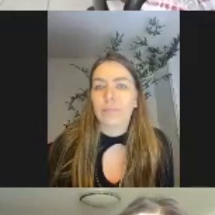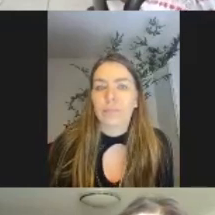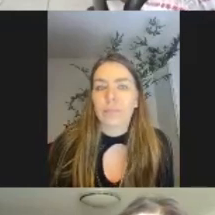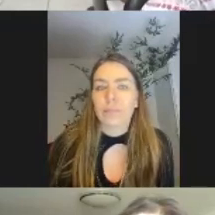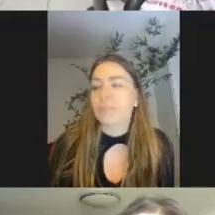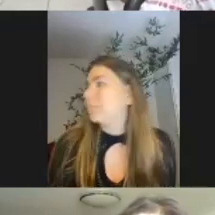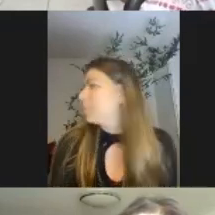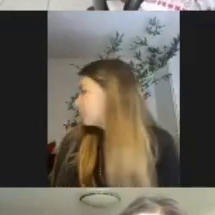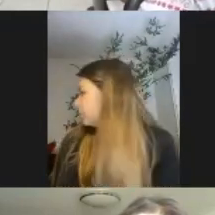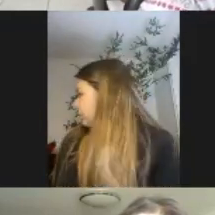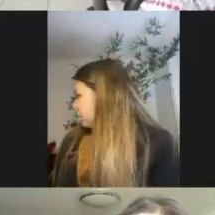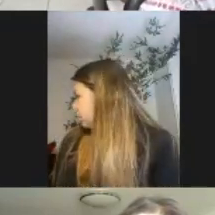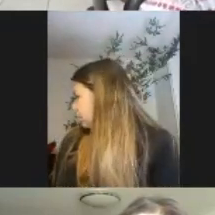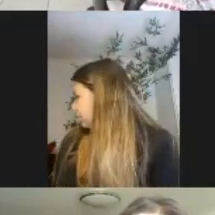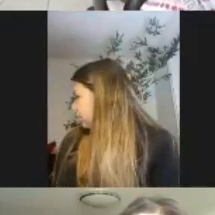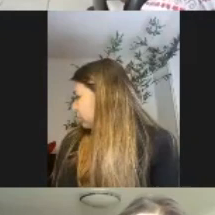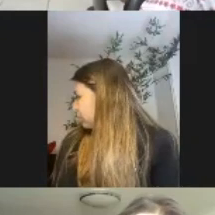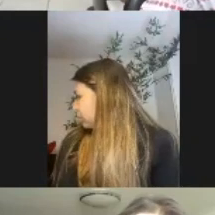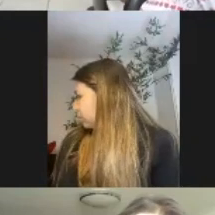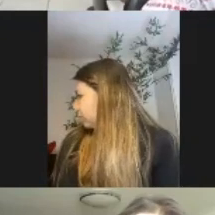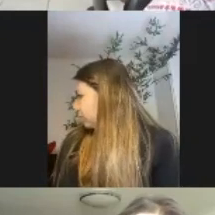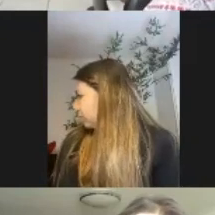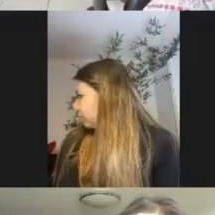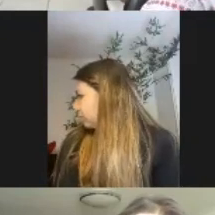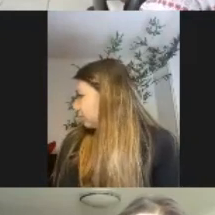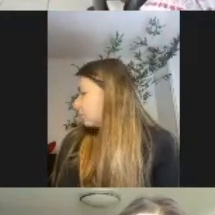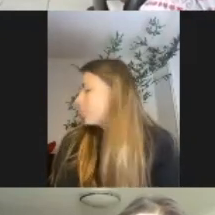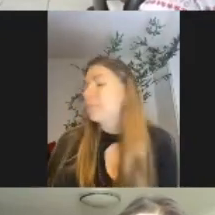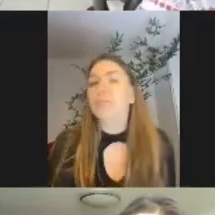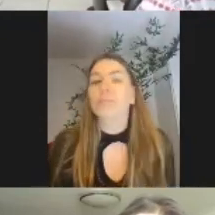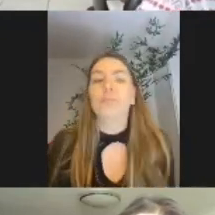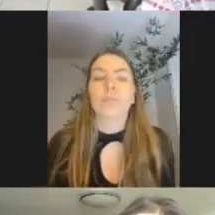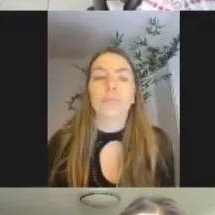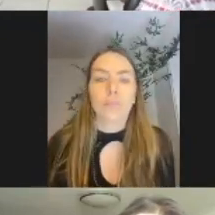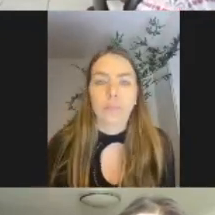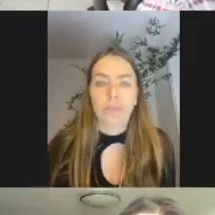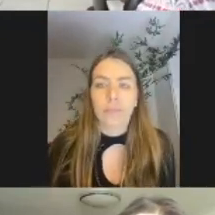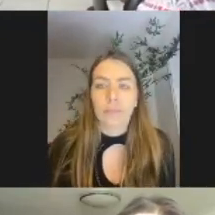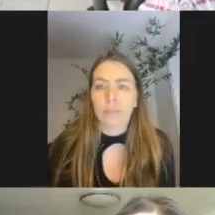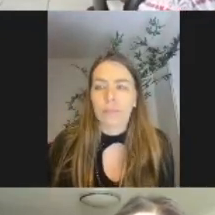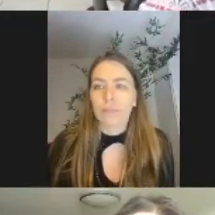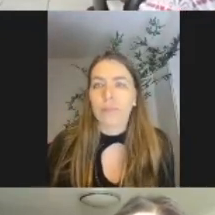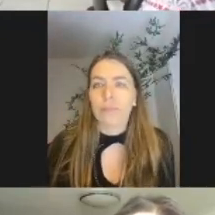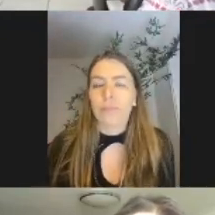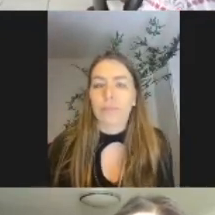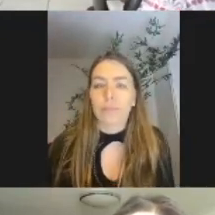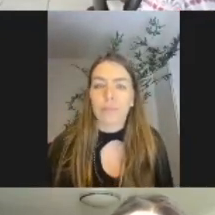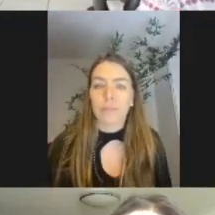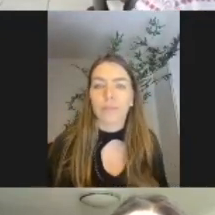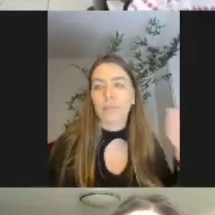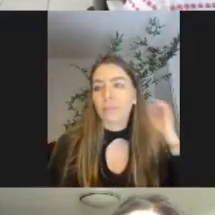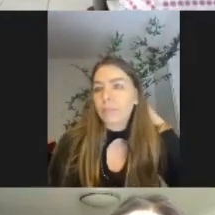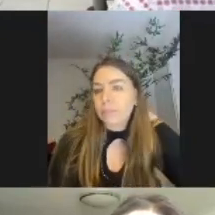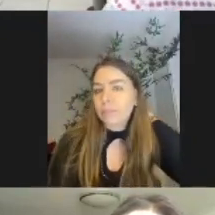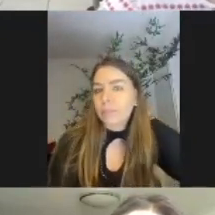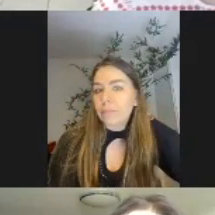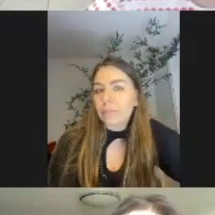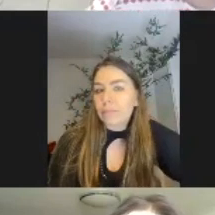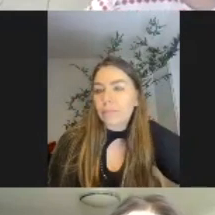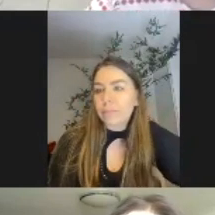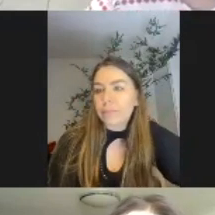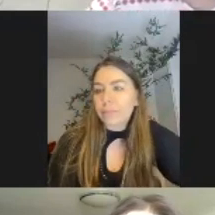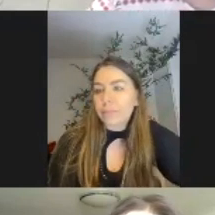para esse público, tá? Que é super importante. No caso de acompanhamento, gente, a ideia é a mesma. Então,